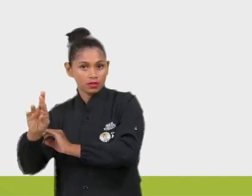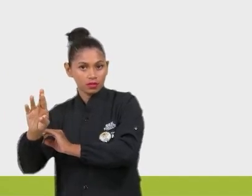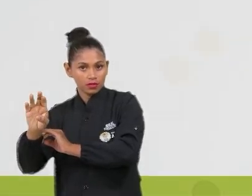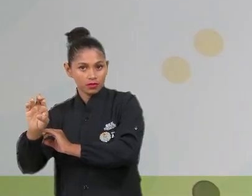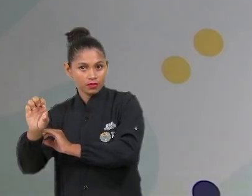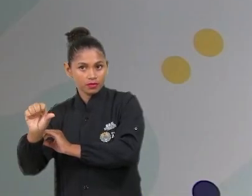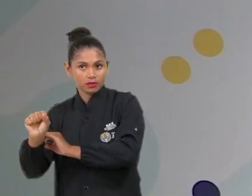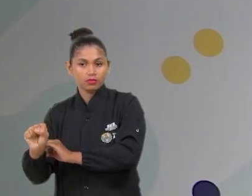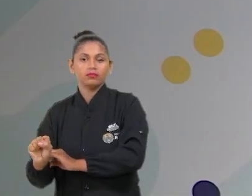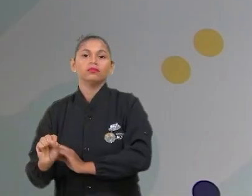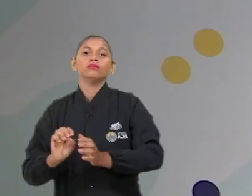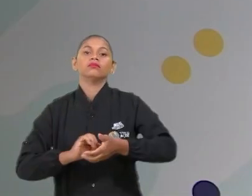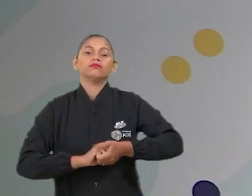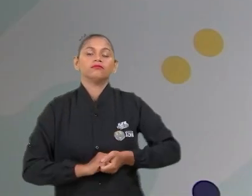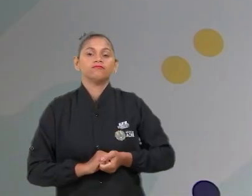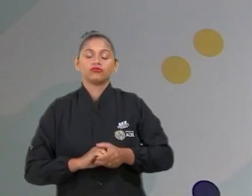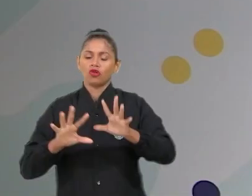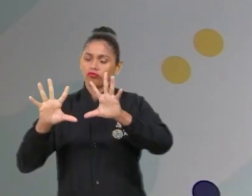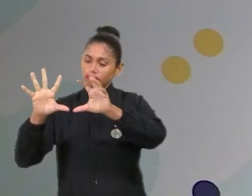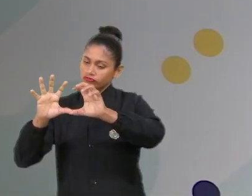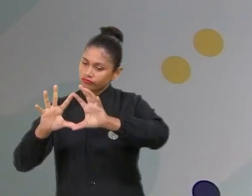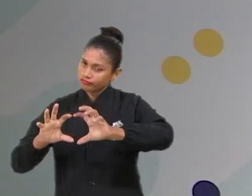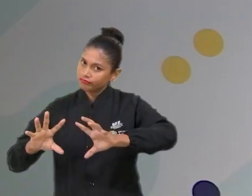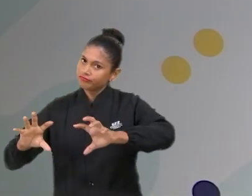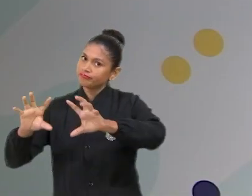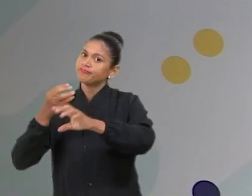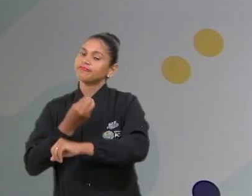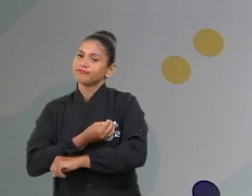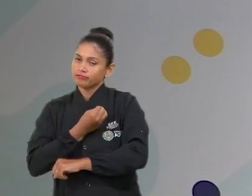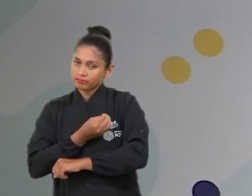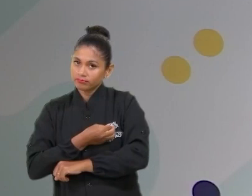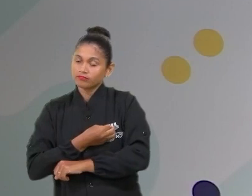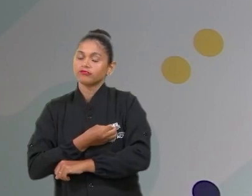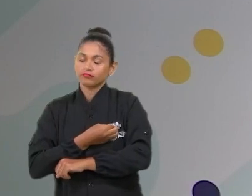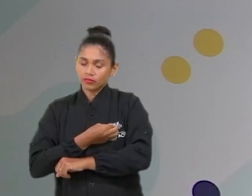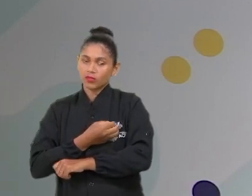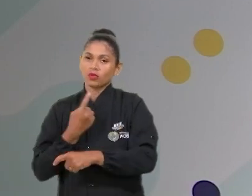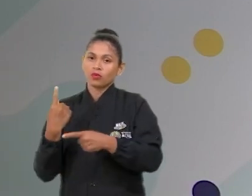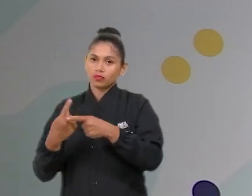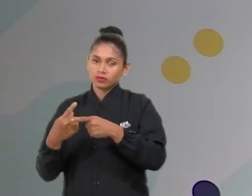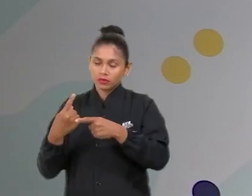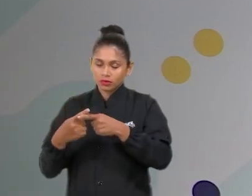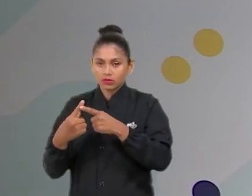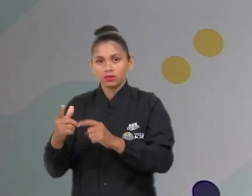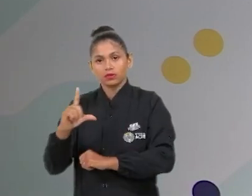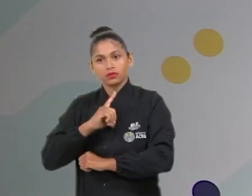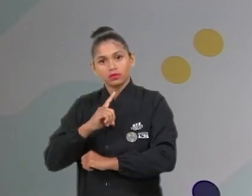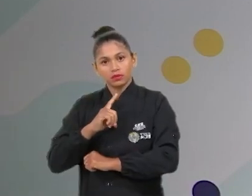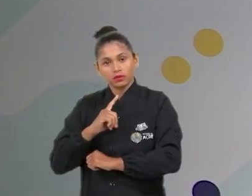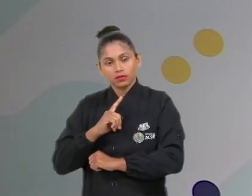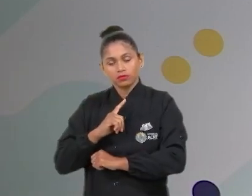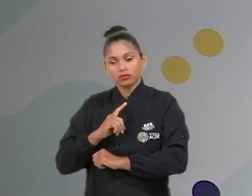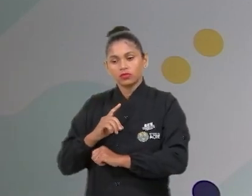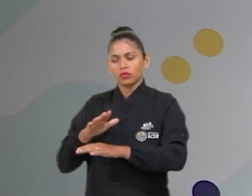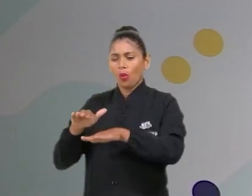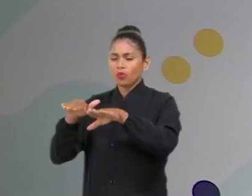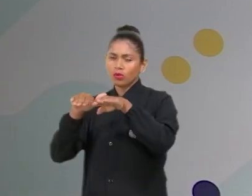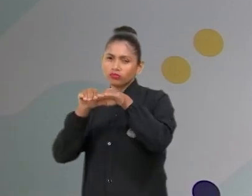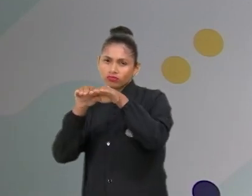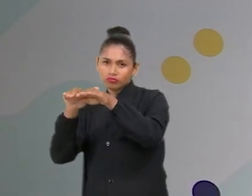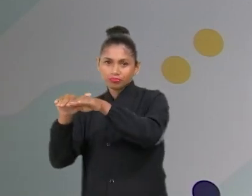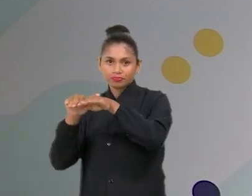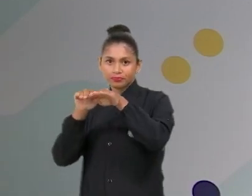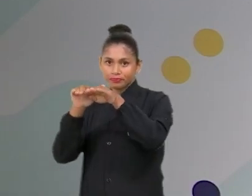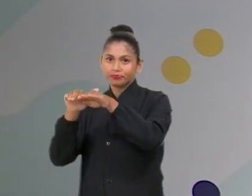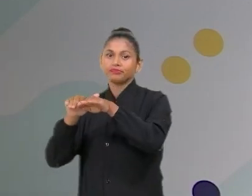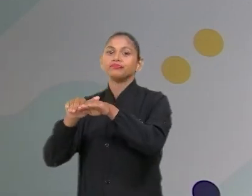no estado gasoso e são nobres porque ele já possui aí uma determinada estabilidade na